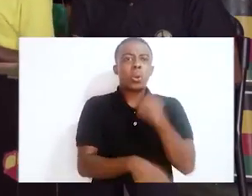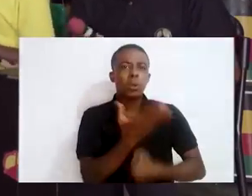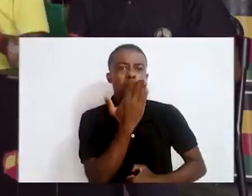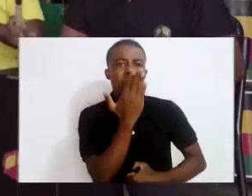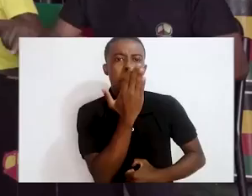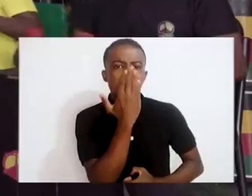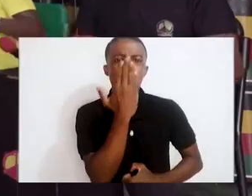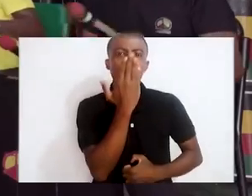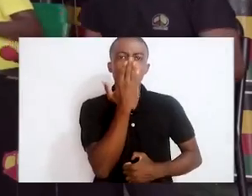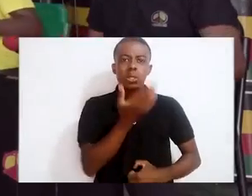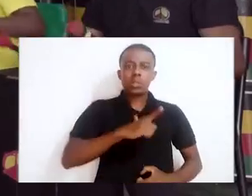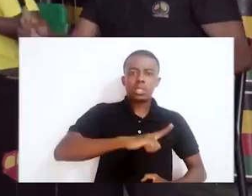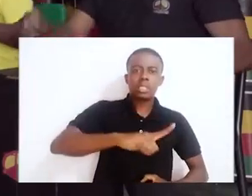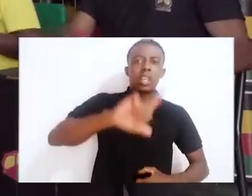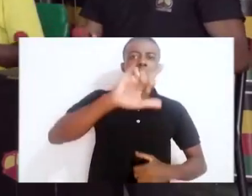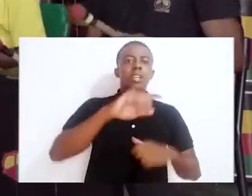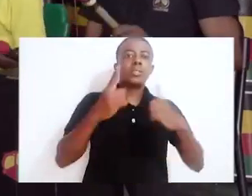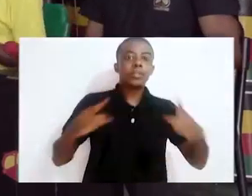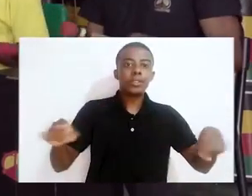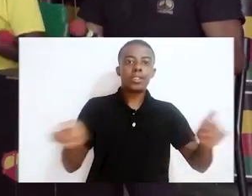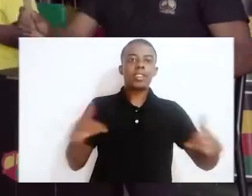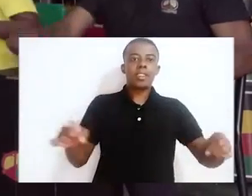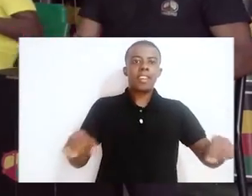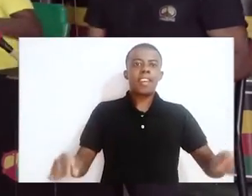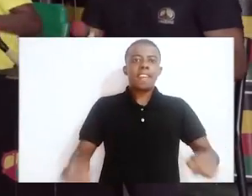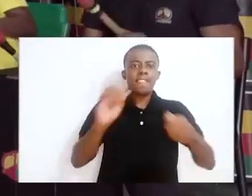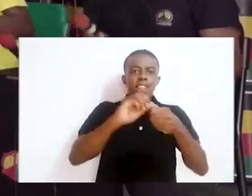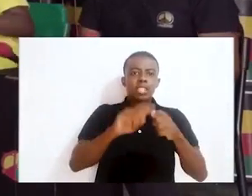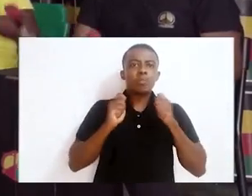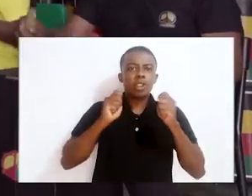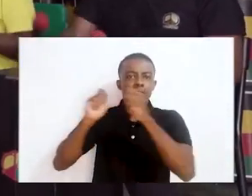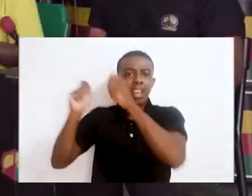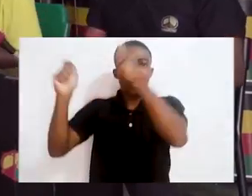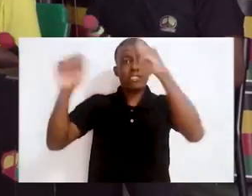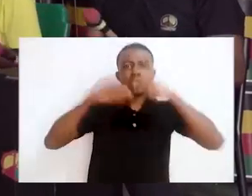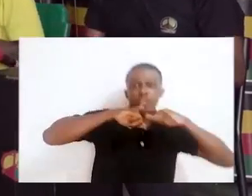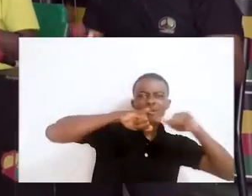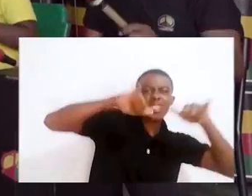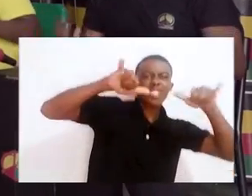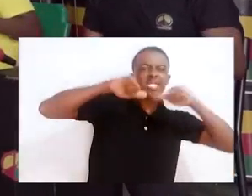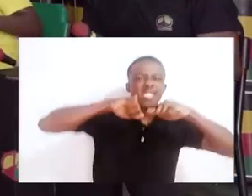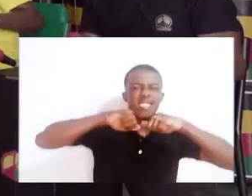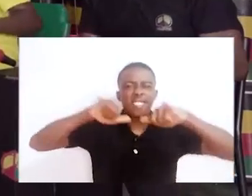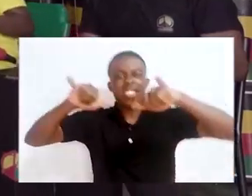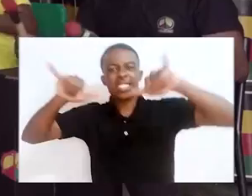Pelourinho contra a prostituição. Faz protesto,